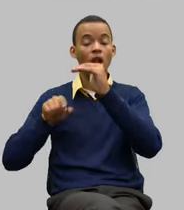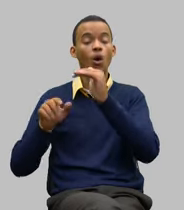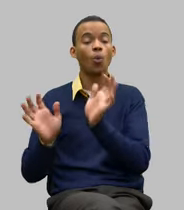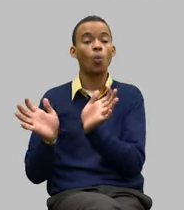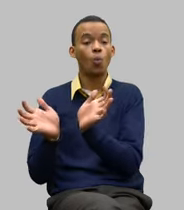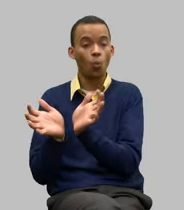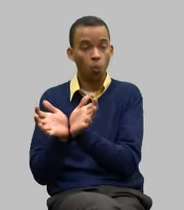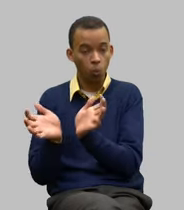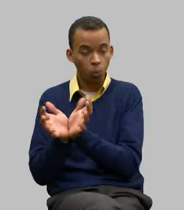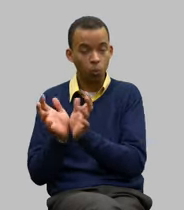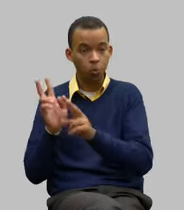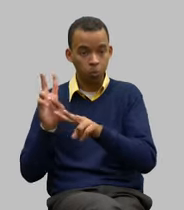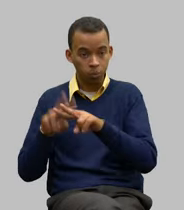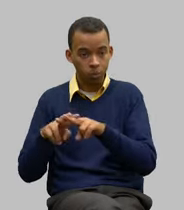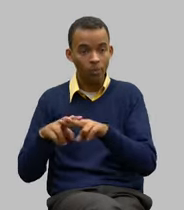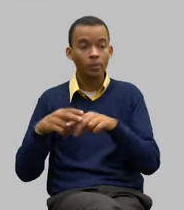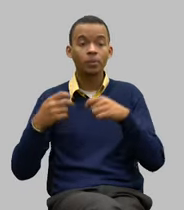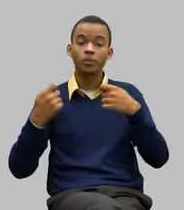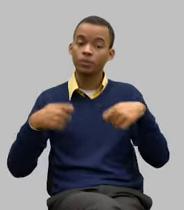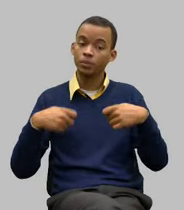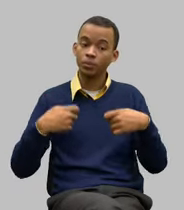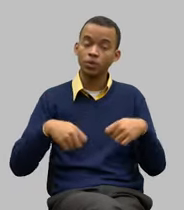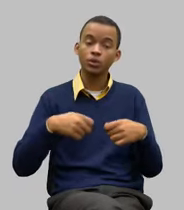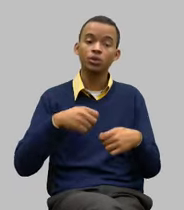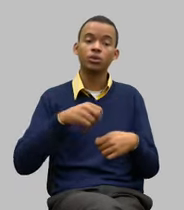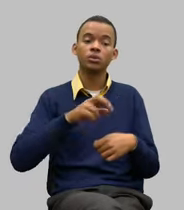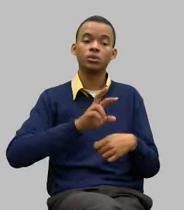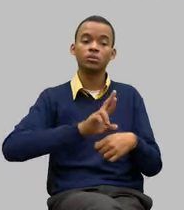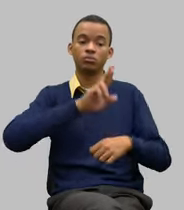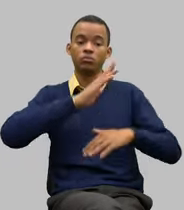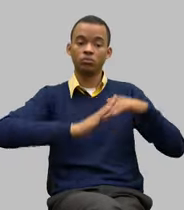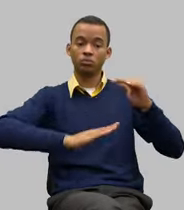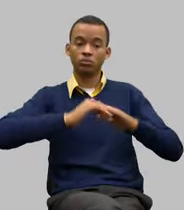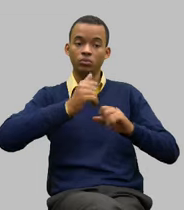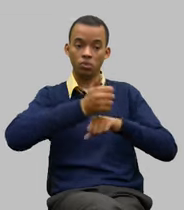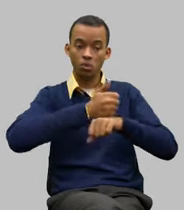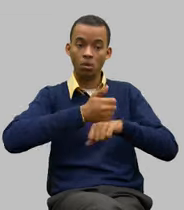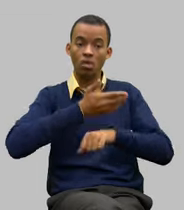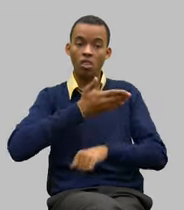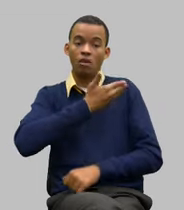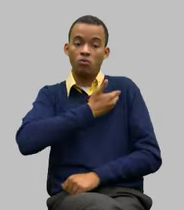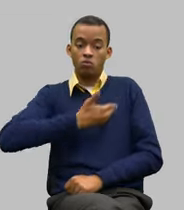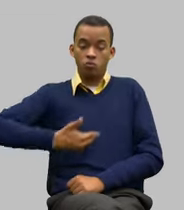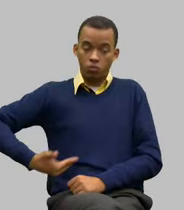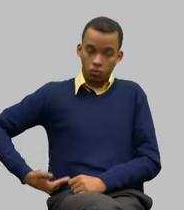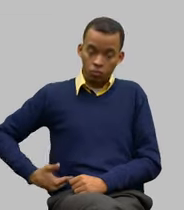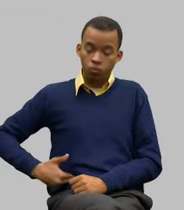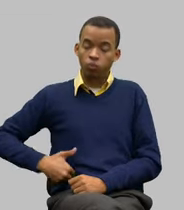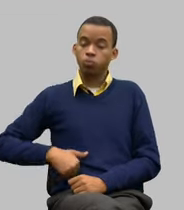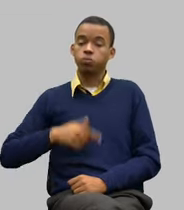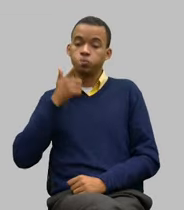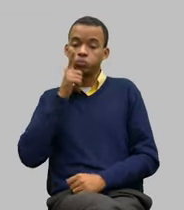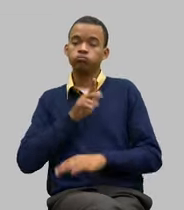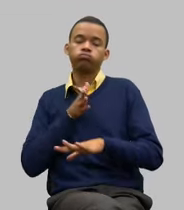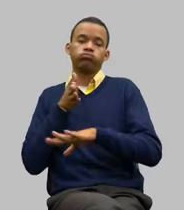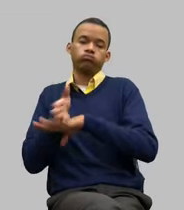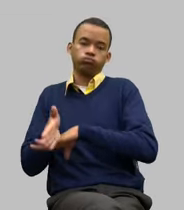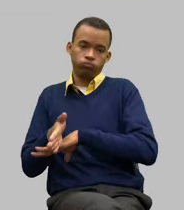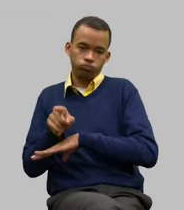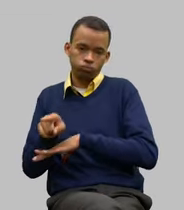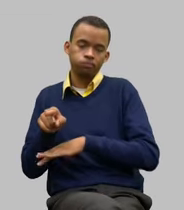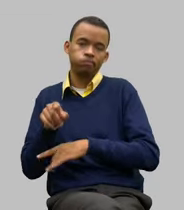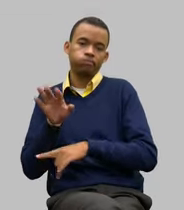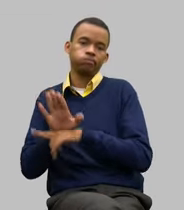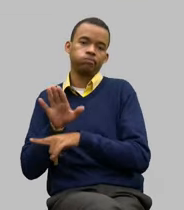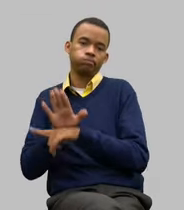uhum de pronta resposta para a intervenção até porque nós deparamos